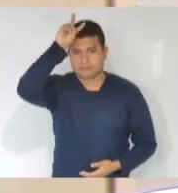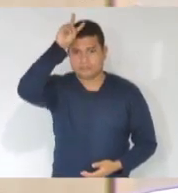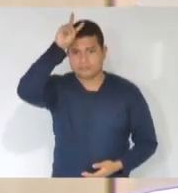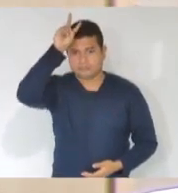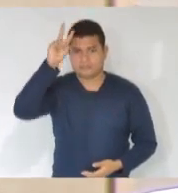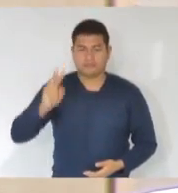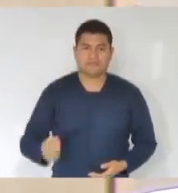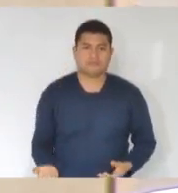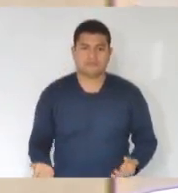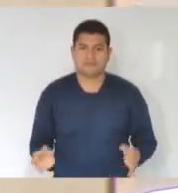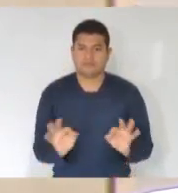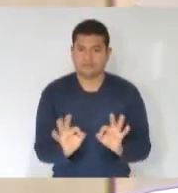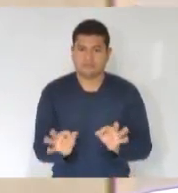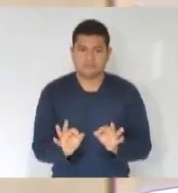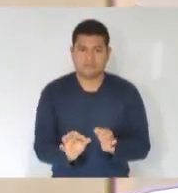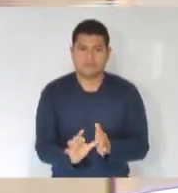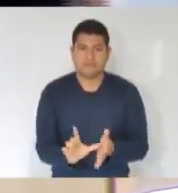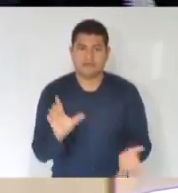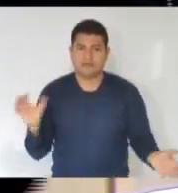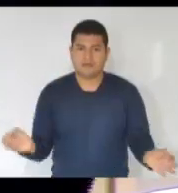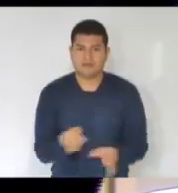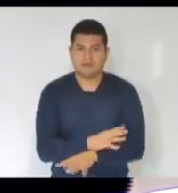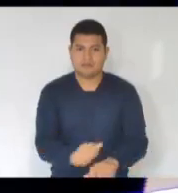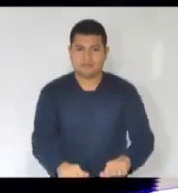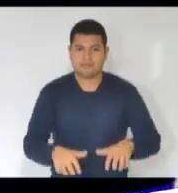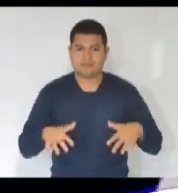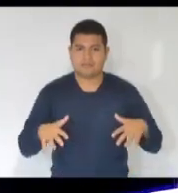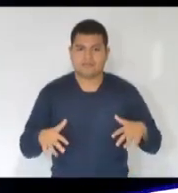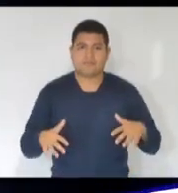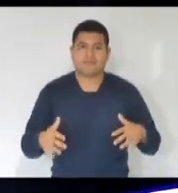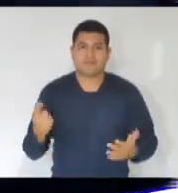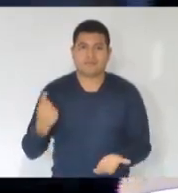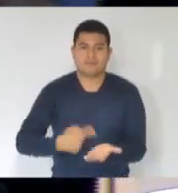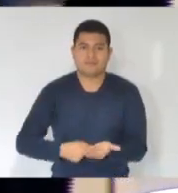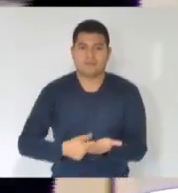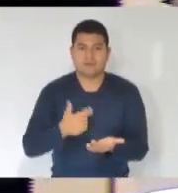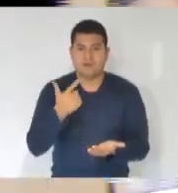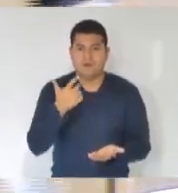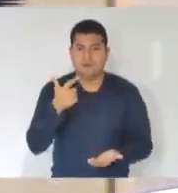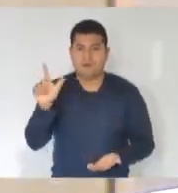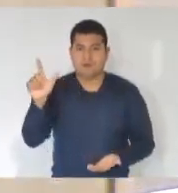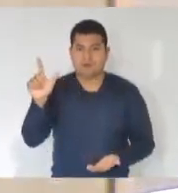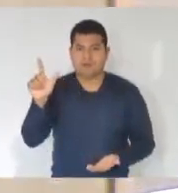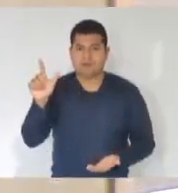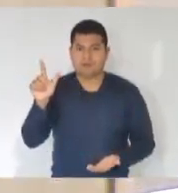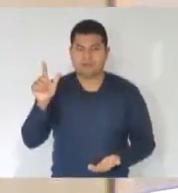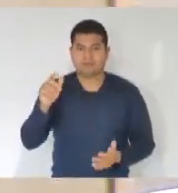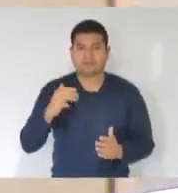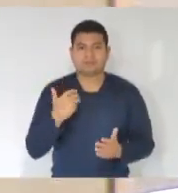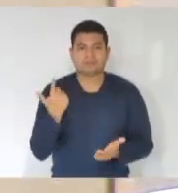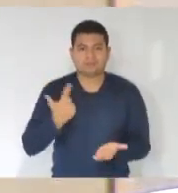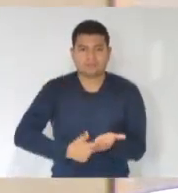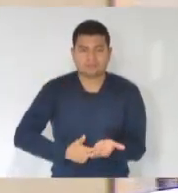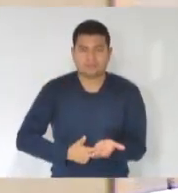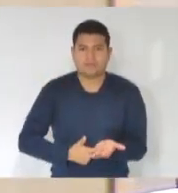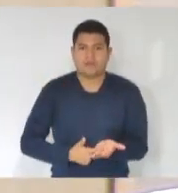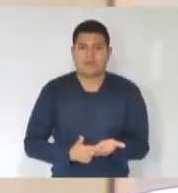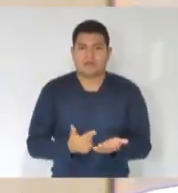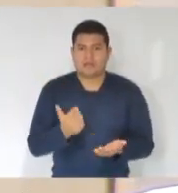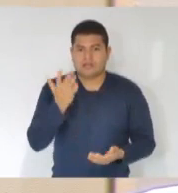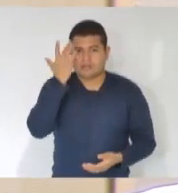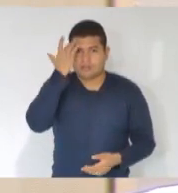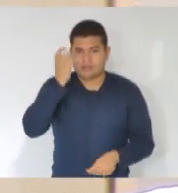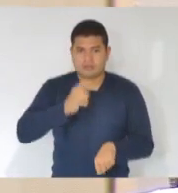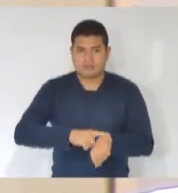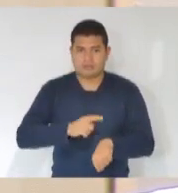Nada mais havendo, o senhor presidente, antes de encerrar a sessão, convocou outra ordinária para o dia seguinte, no horário